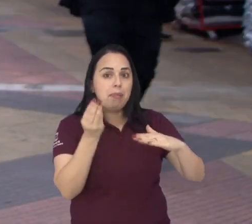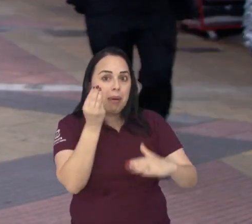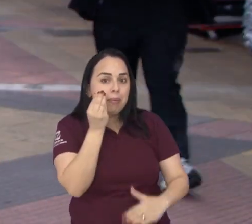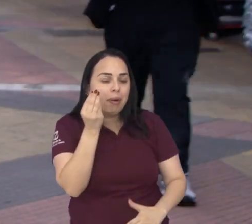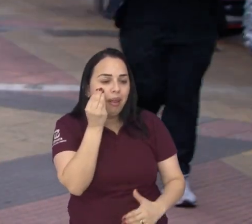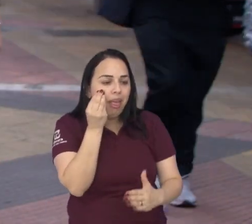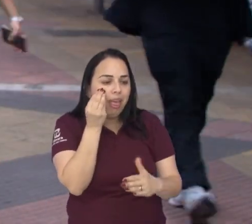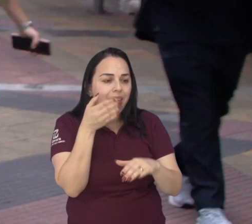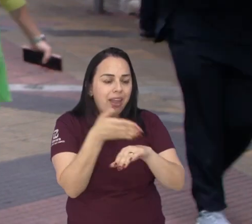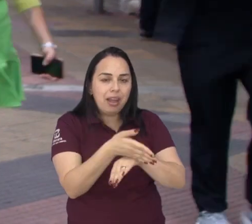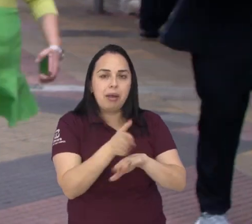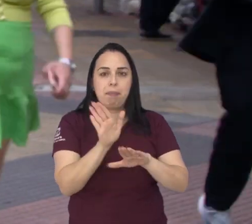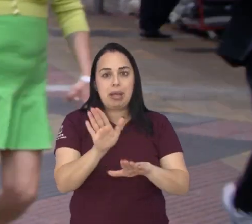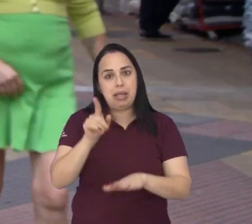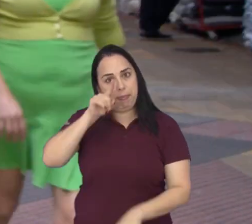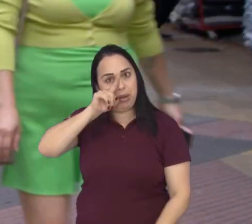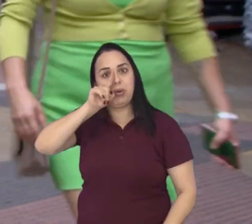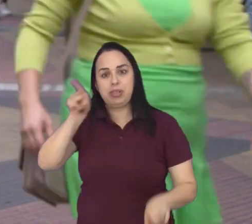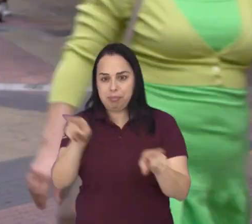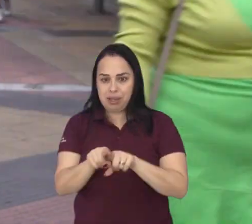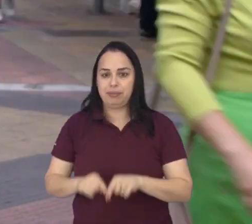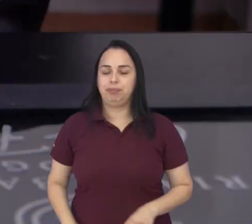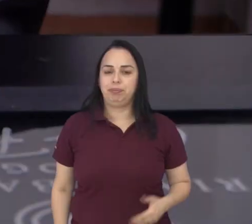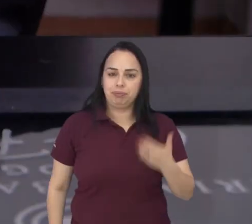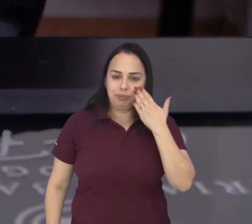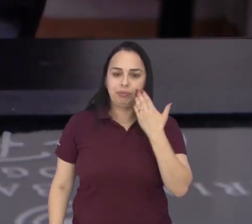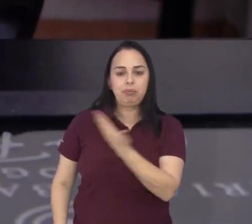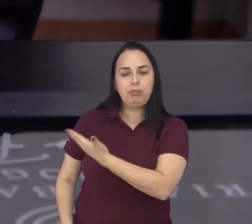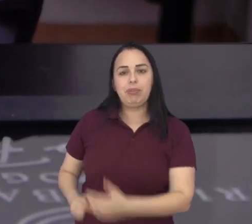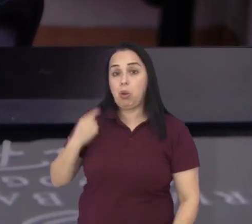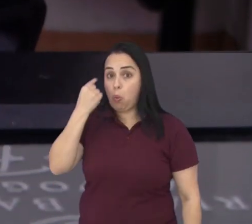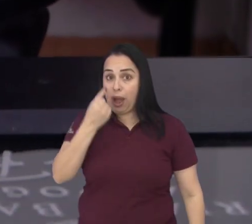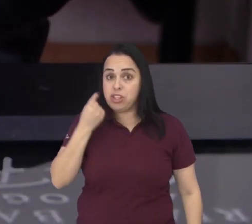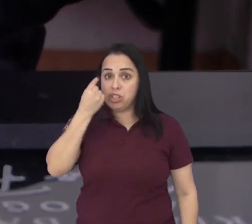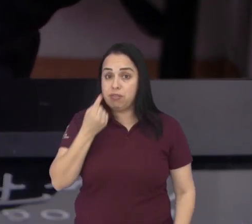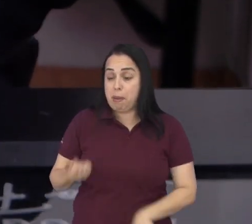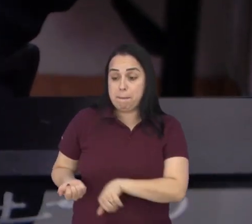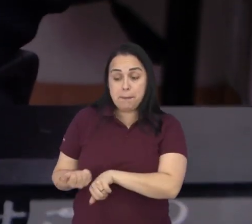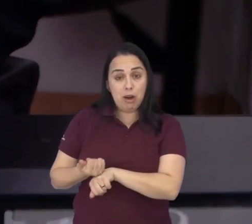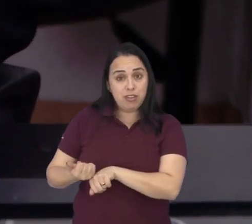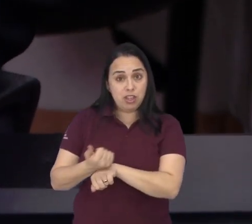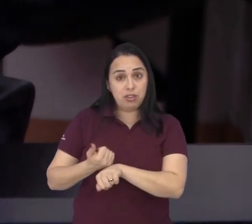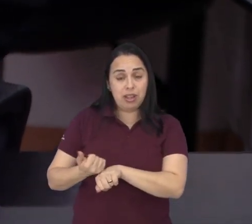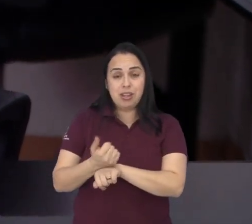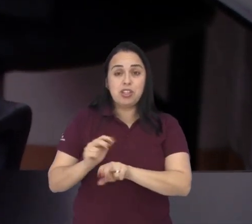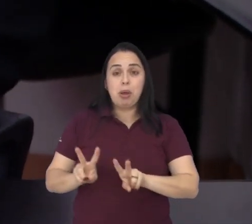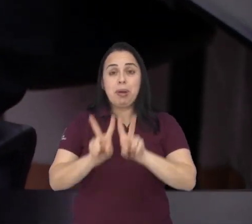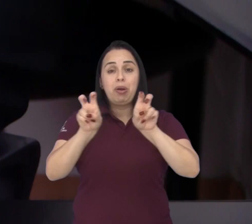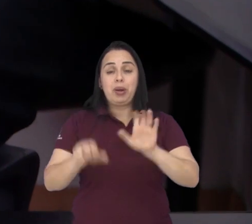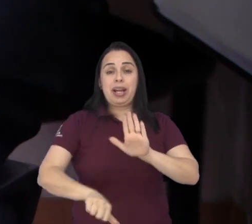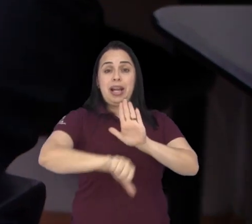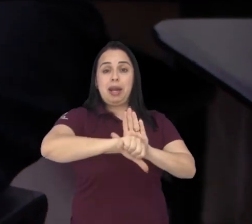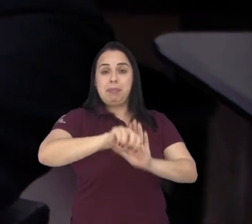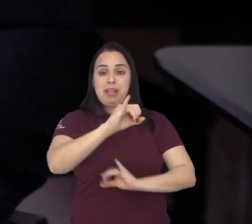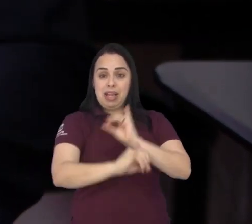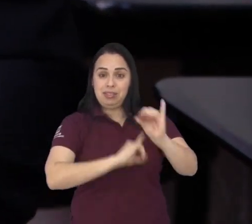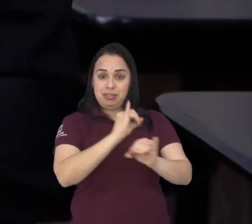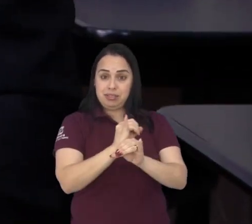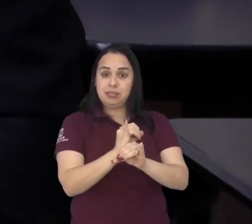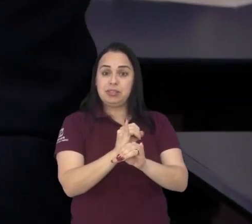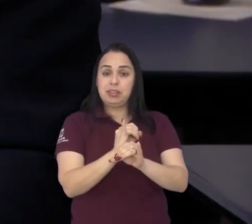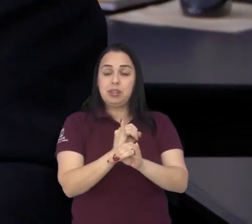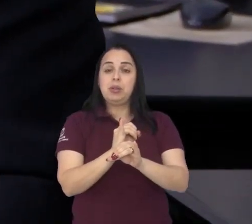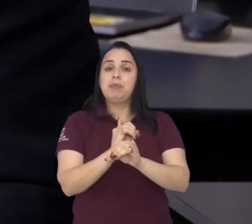muitas oportunidades, mas também riscos. Segundo este advogado especialista em crimes virtuais,